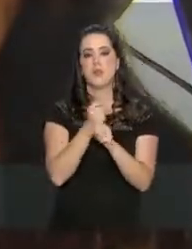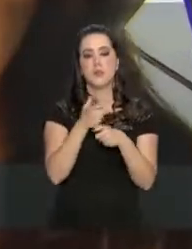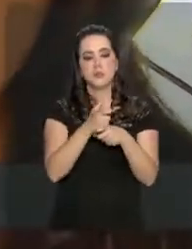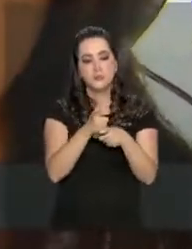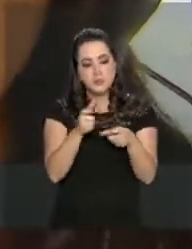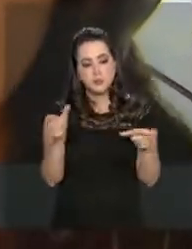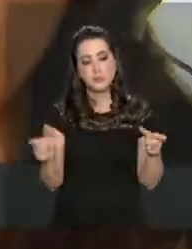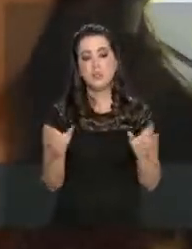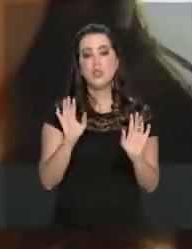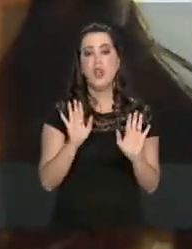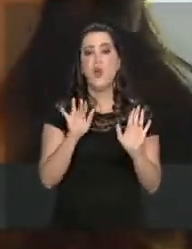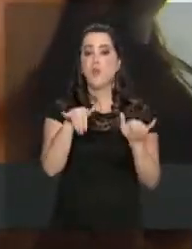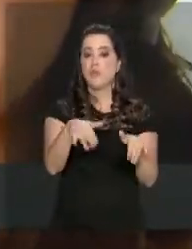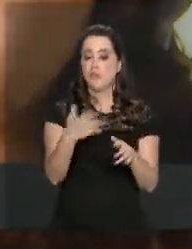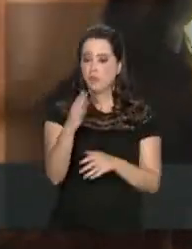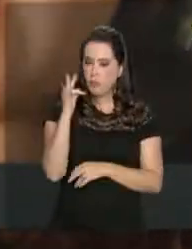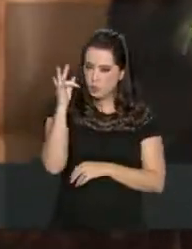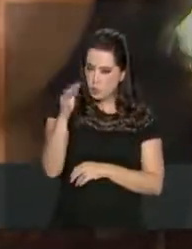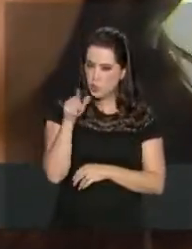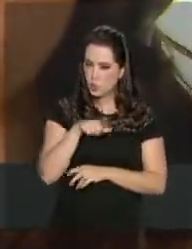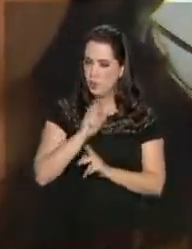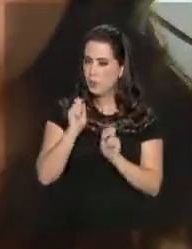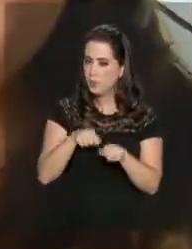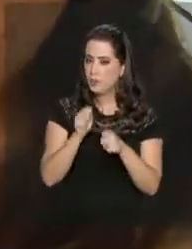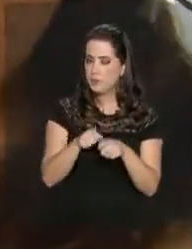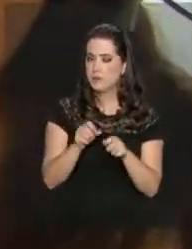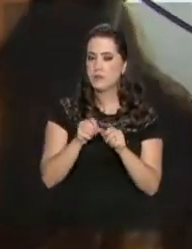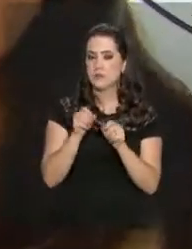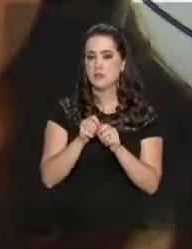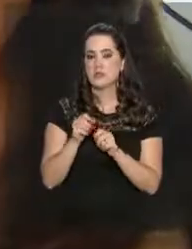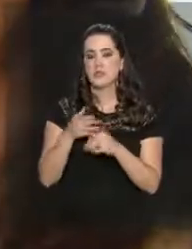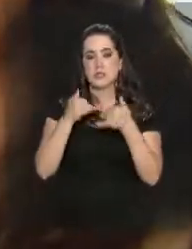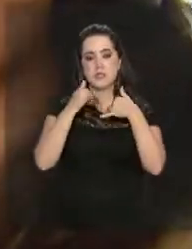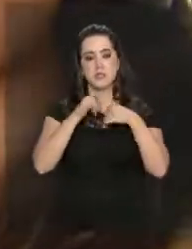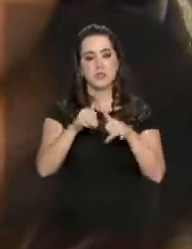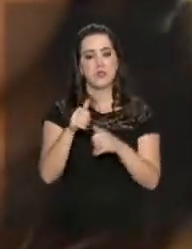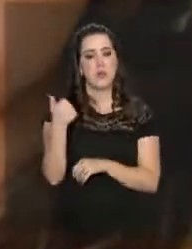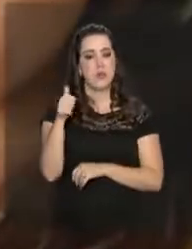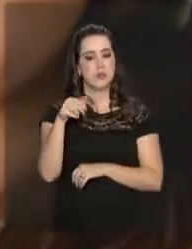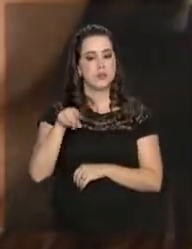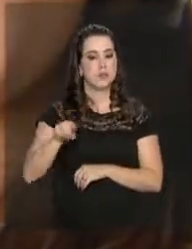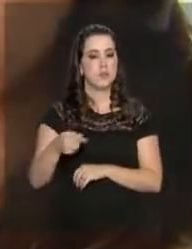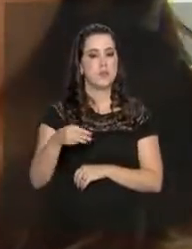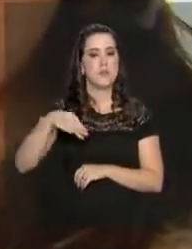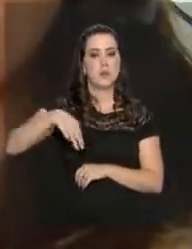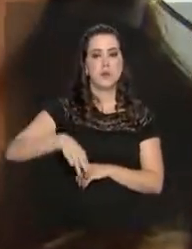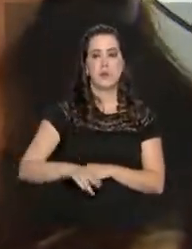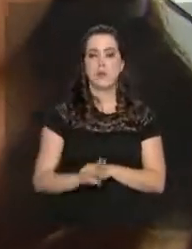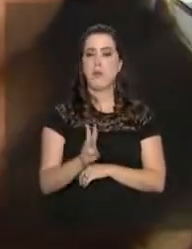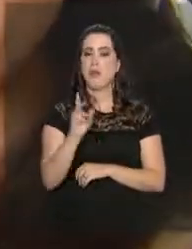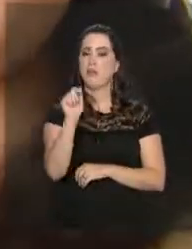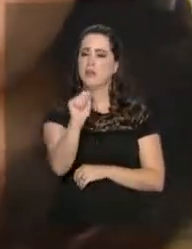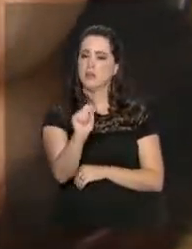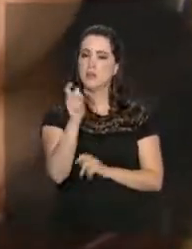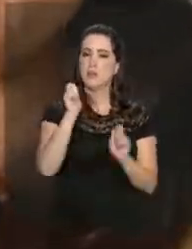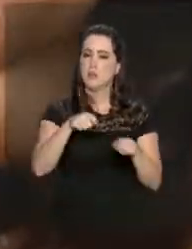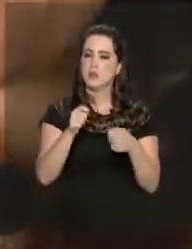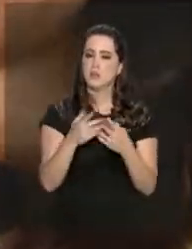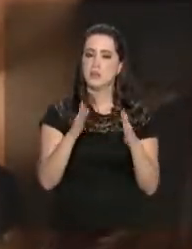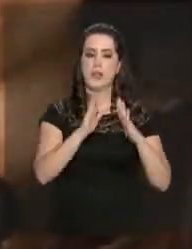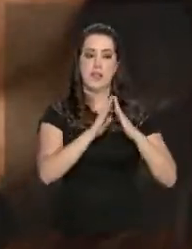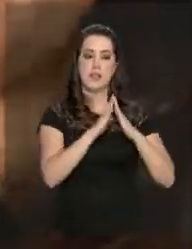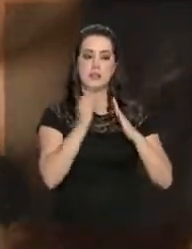de belo monte quando estiver pronta vai ter capacidade para produzir 11 mil megawatts o suficiente para abastecer a casa